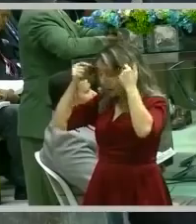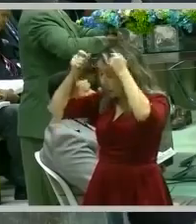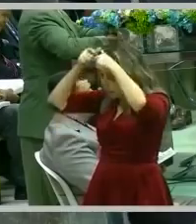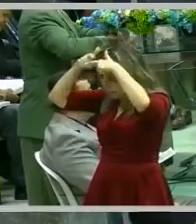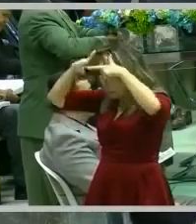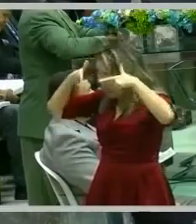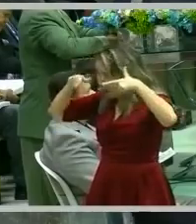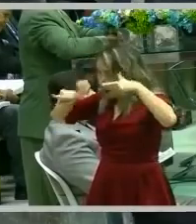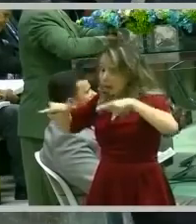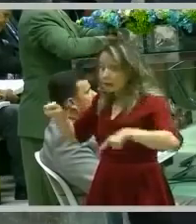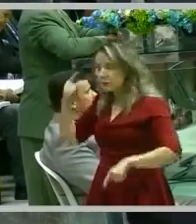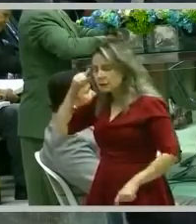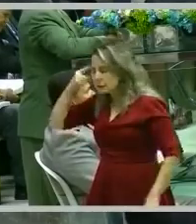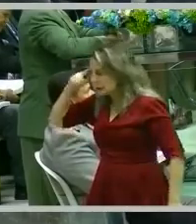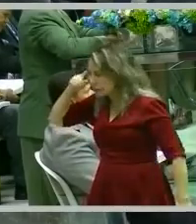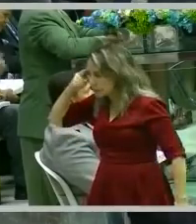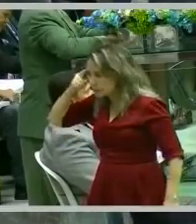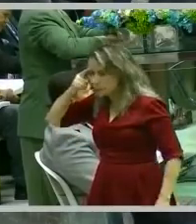é fanático.